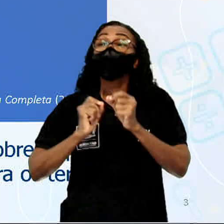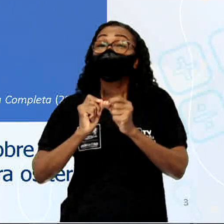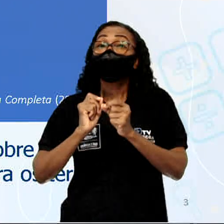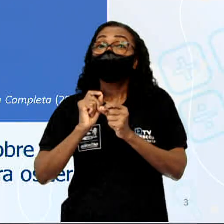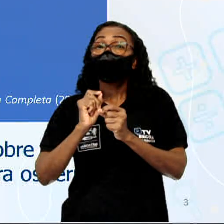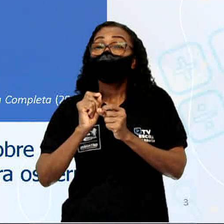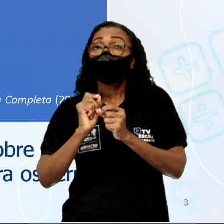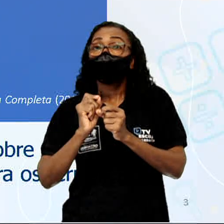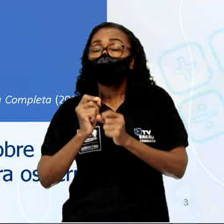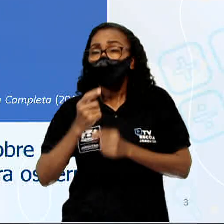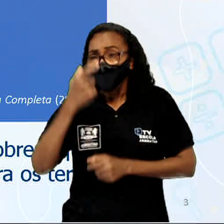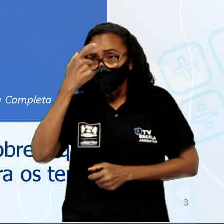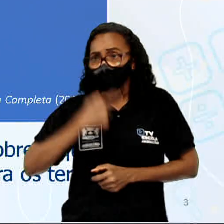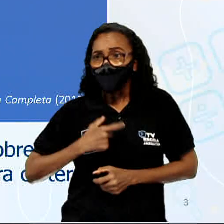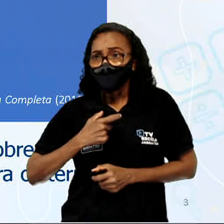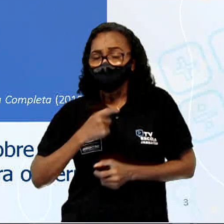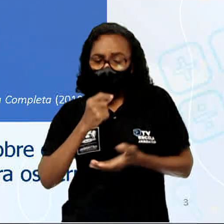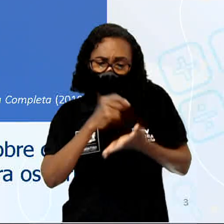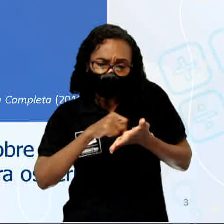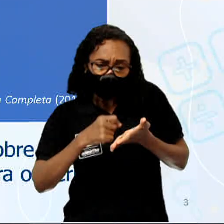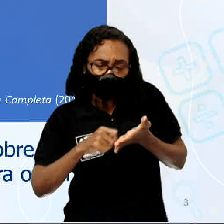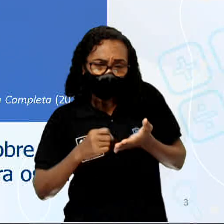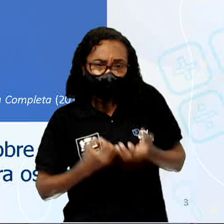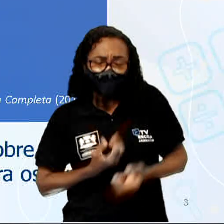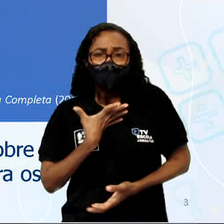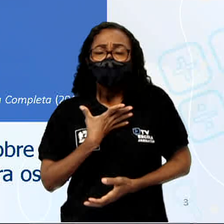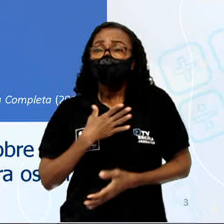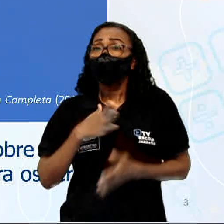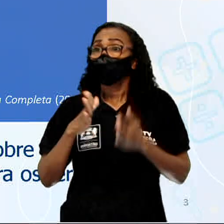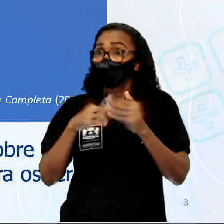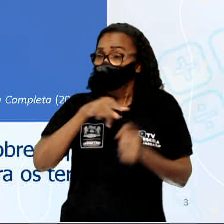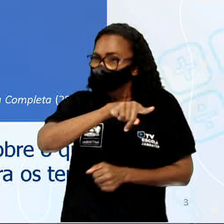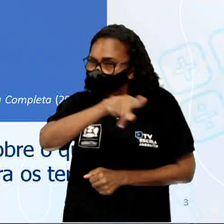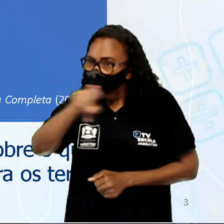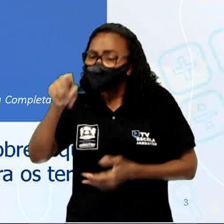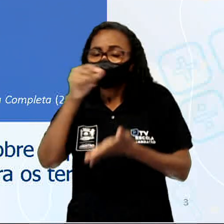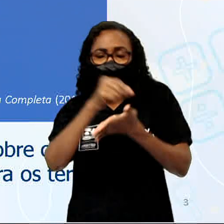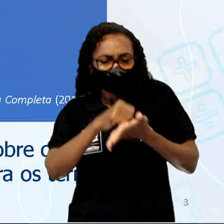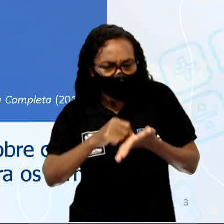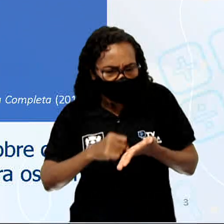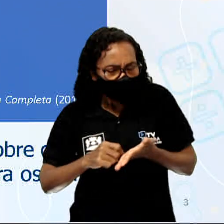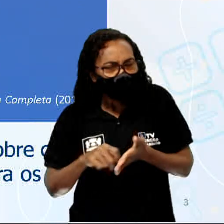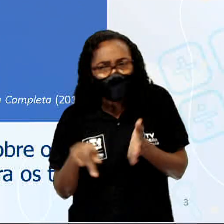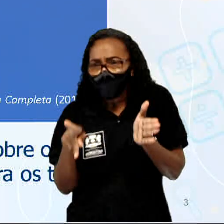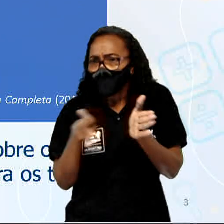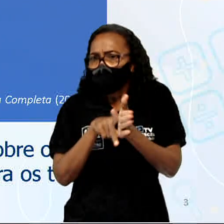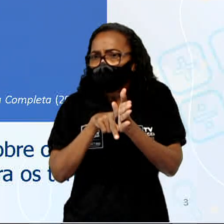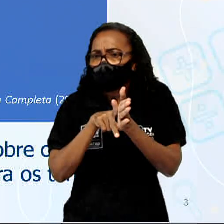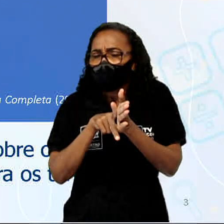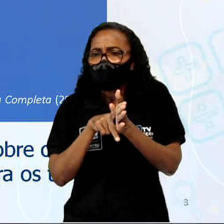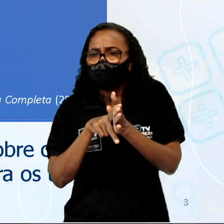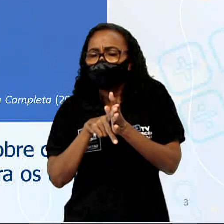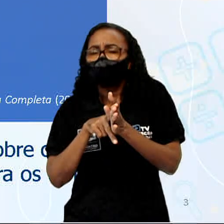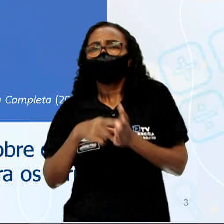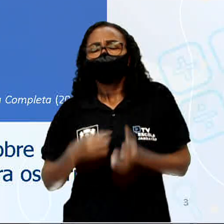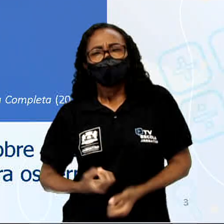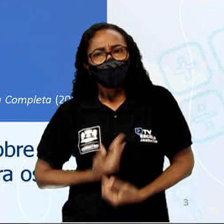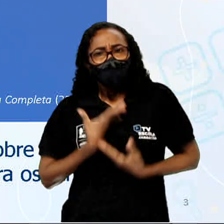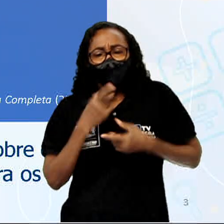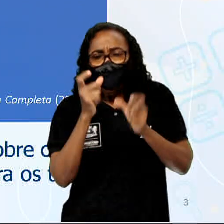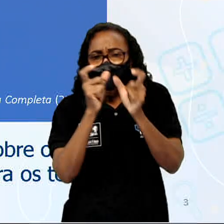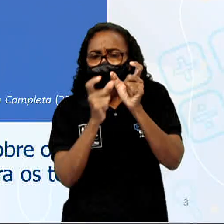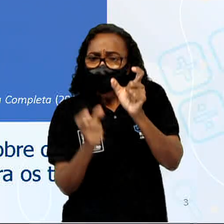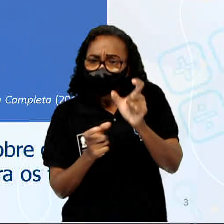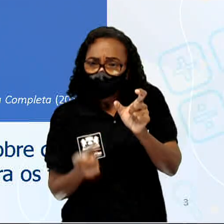ele. E eu pedi que vocês escrevessem em casa os seus próprios poemas verbetes, falando